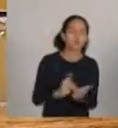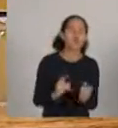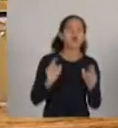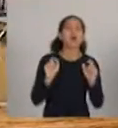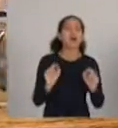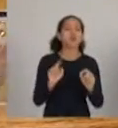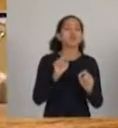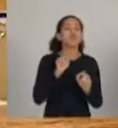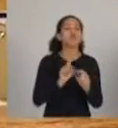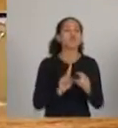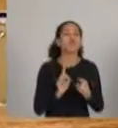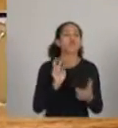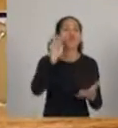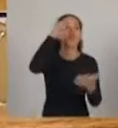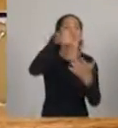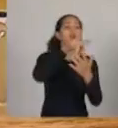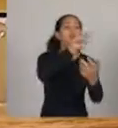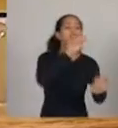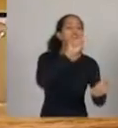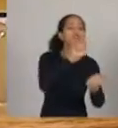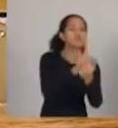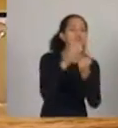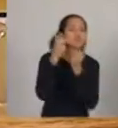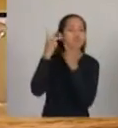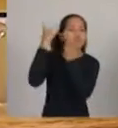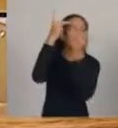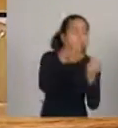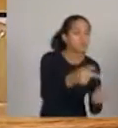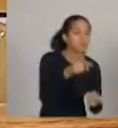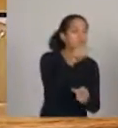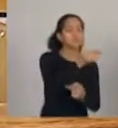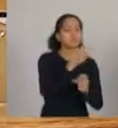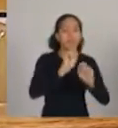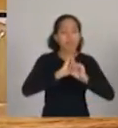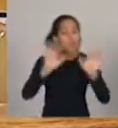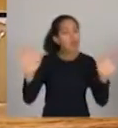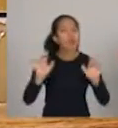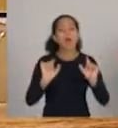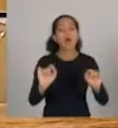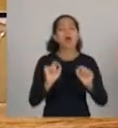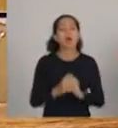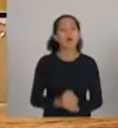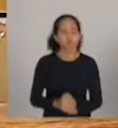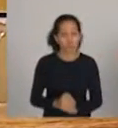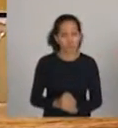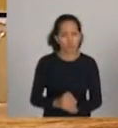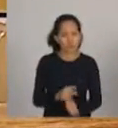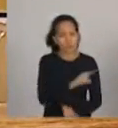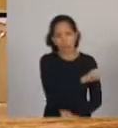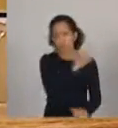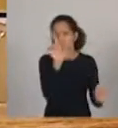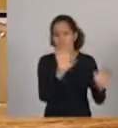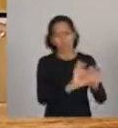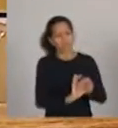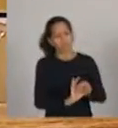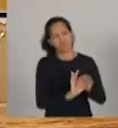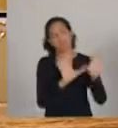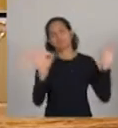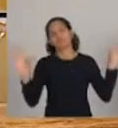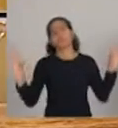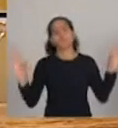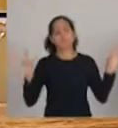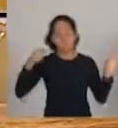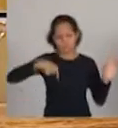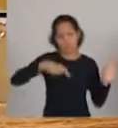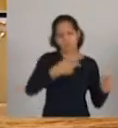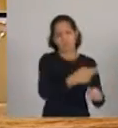de estar lá junto com vocês, fazendo uma visita e deixar claro também que vocês podem continuar contando com